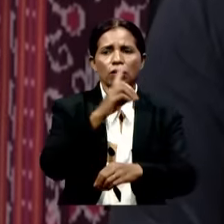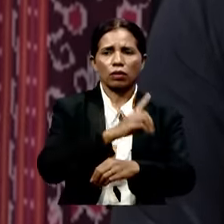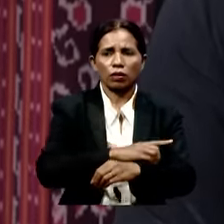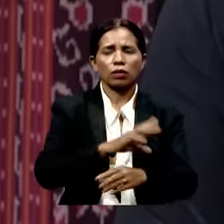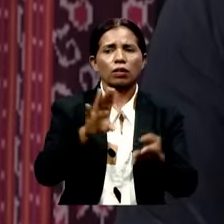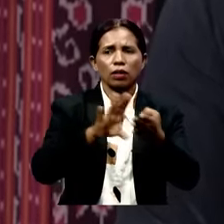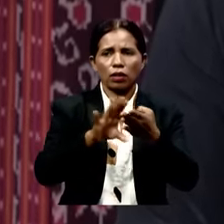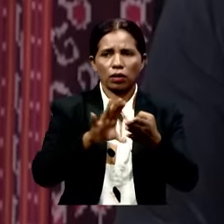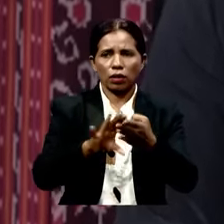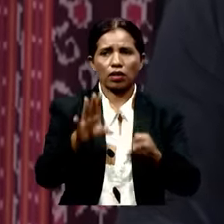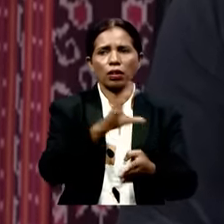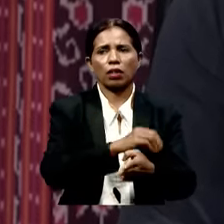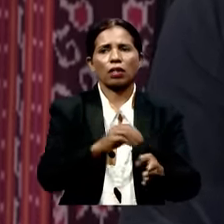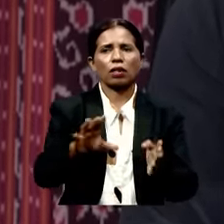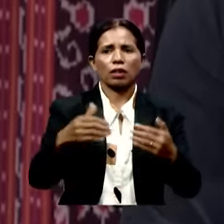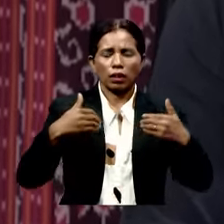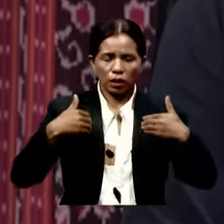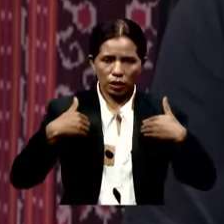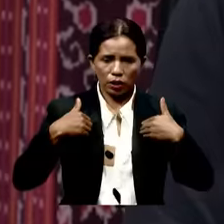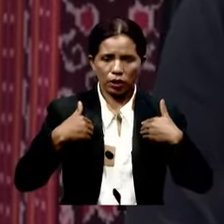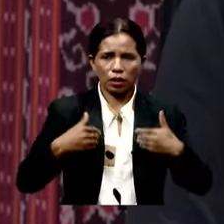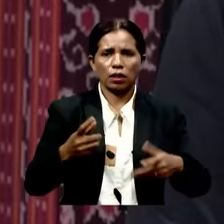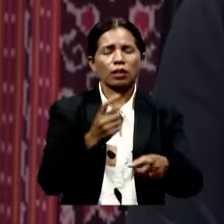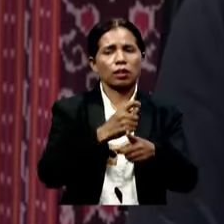carta ne kohin loraik ne atu iha gladi iha